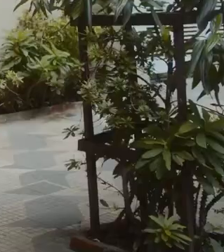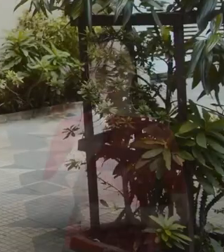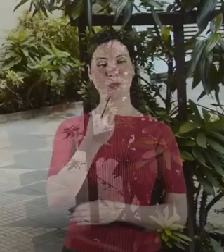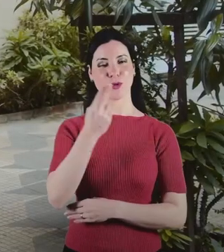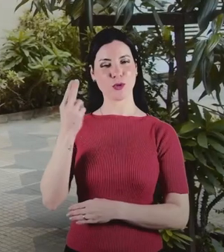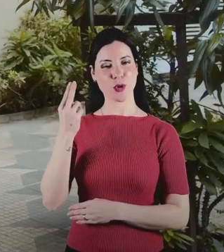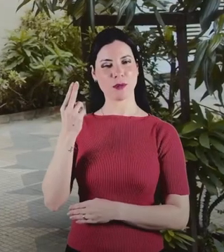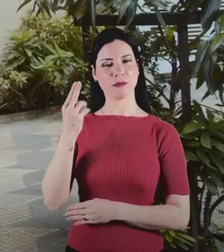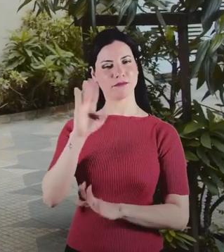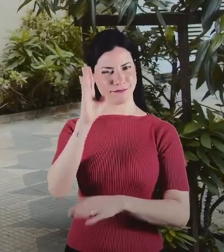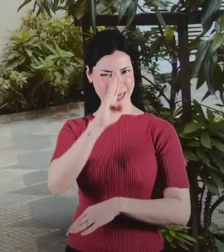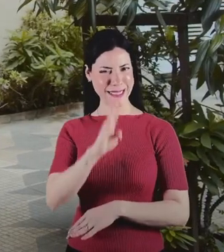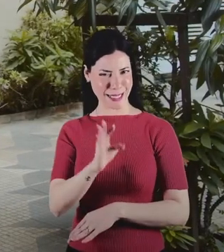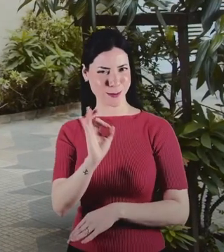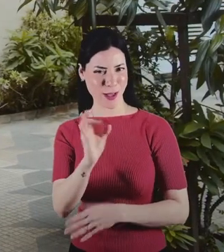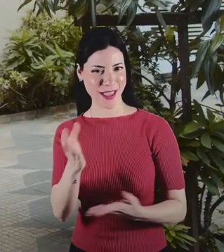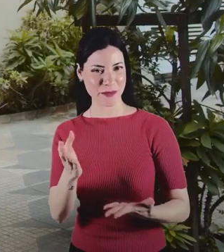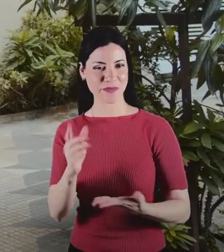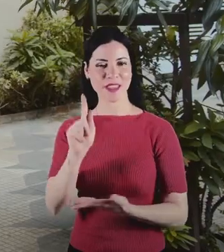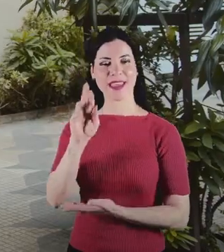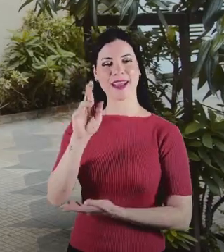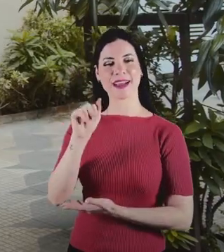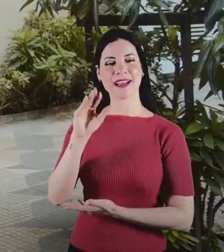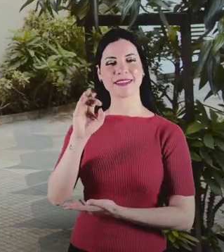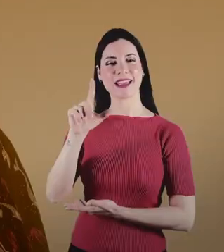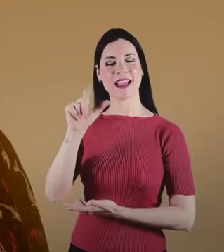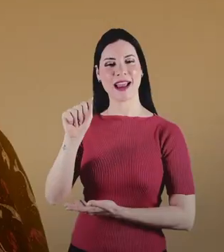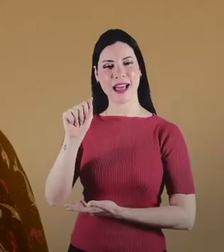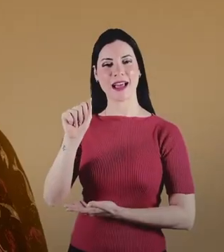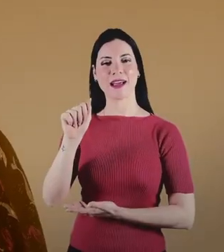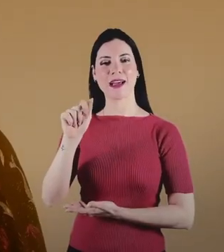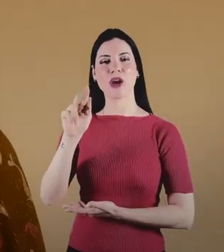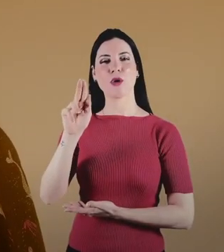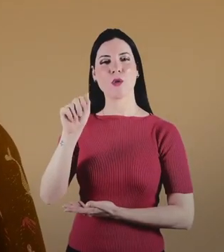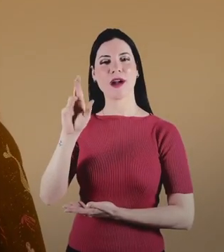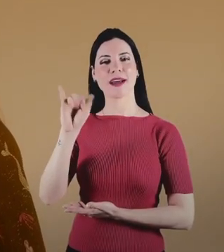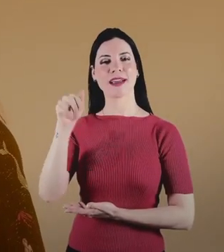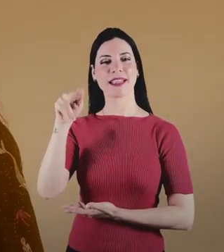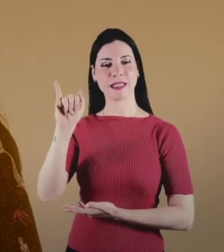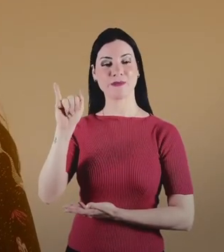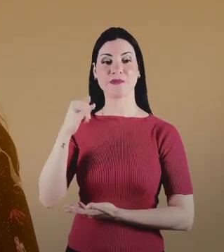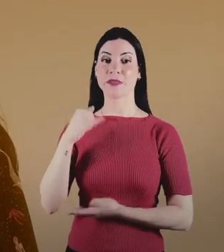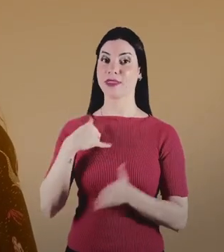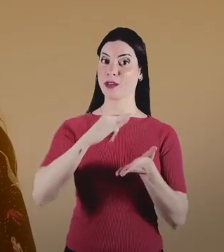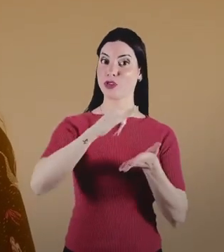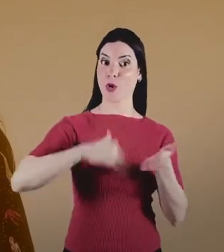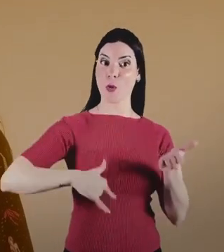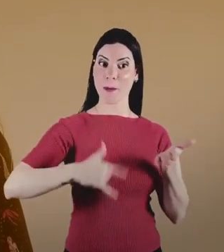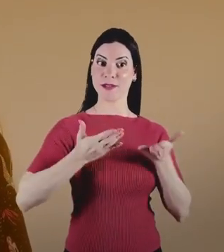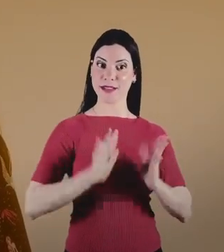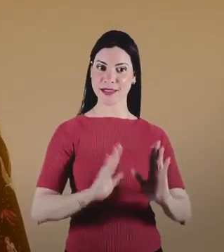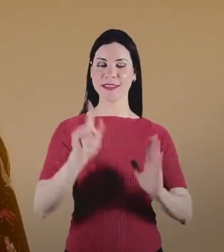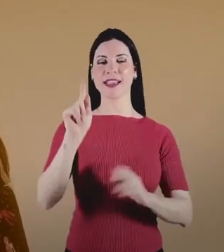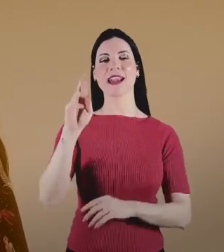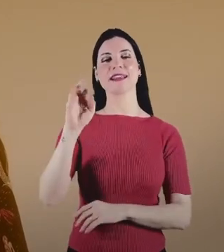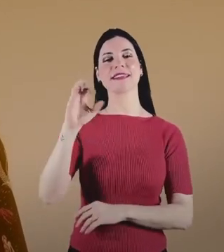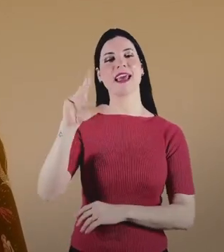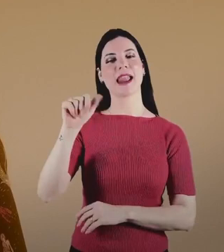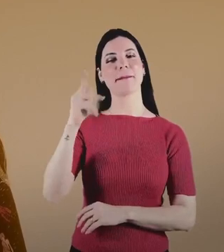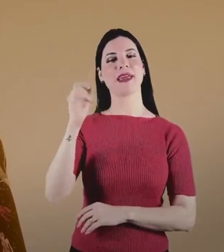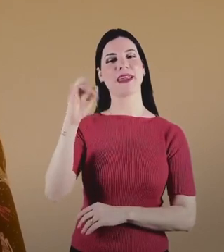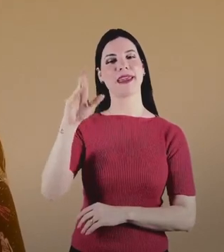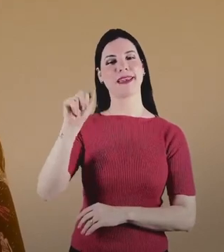Meu nome é brasileiro, né? Graciela Guarani. Na certidão é Graciela Pereira de Souza. E o meu nome